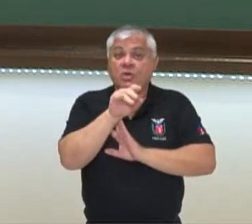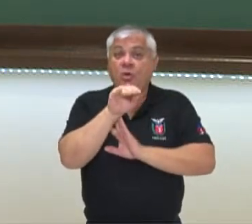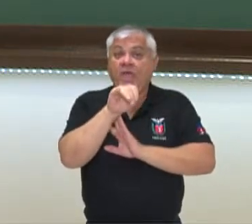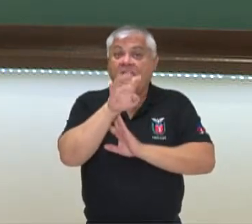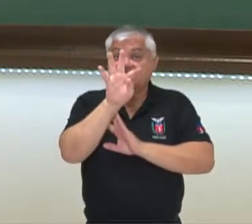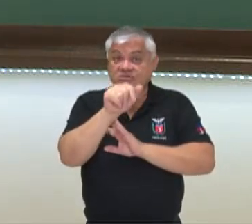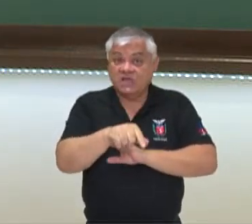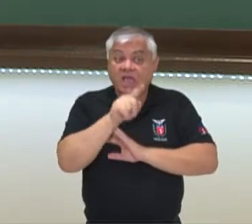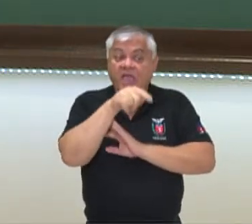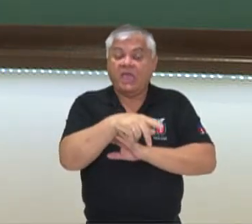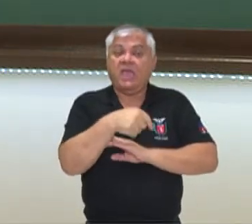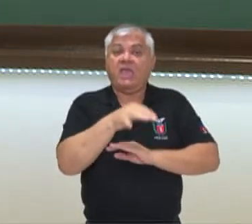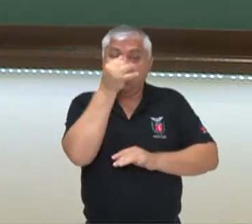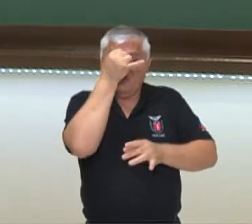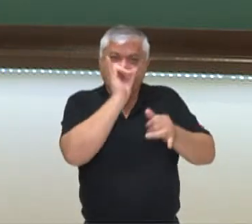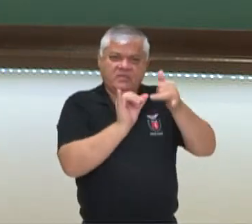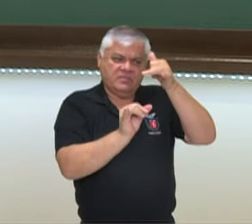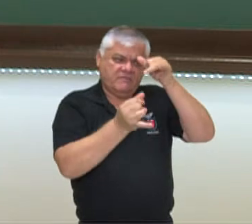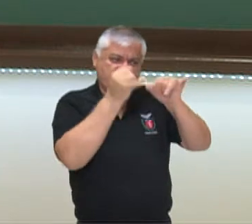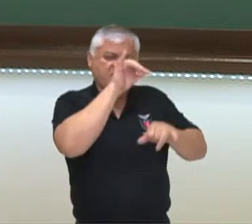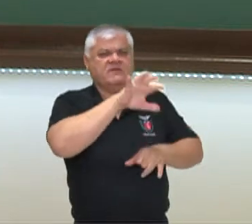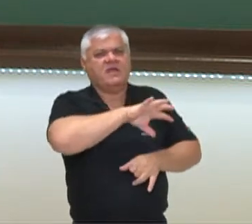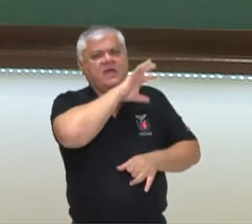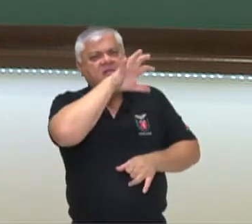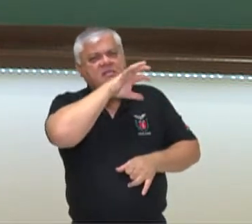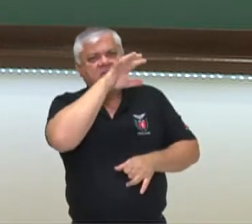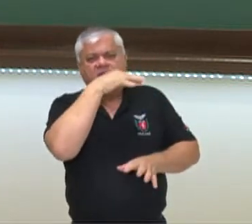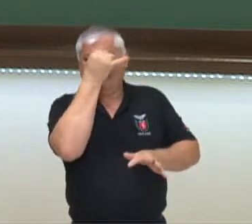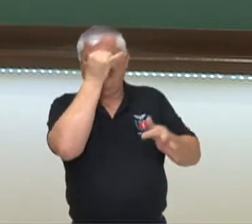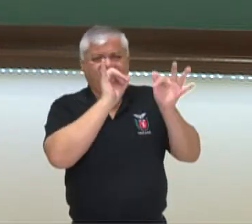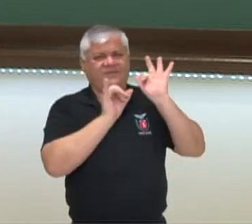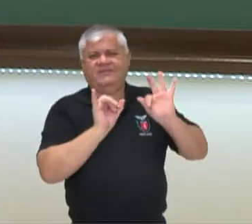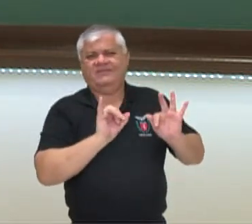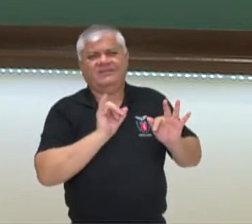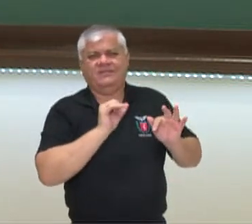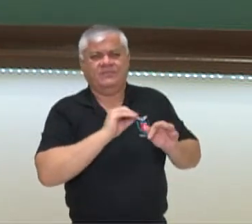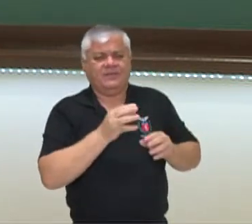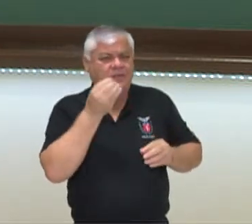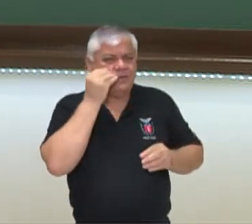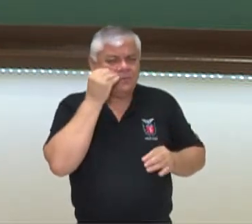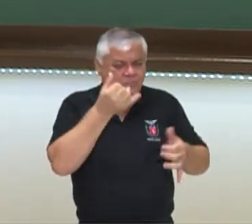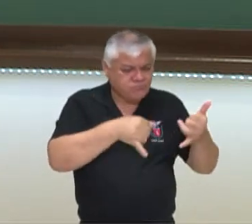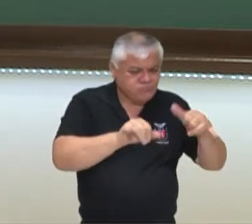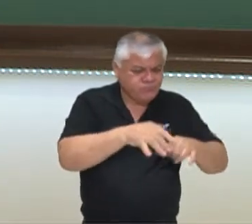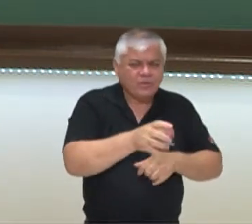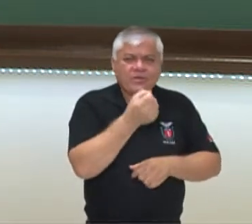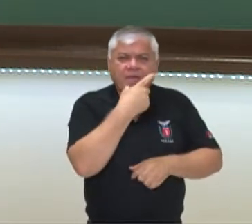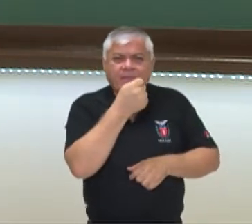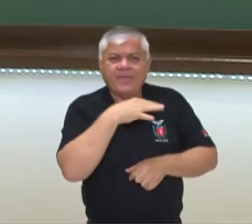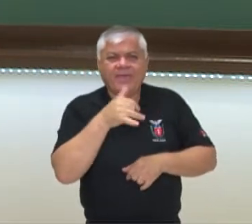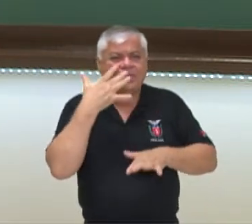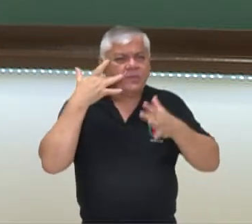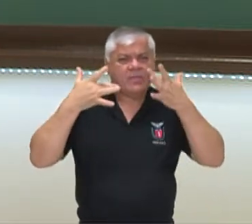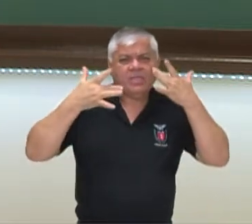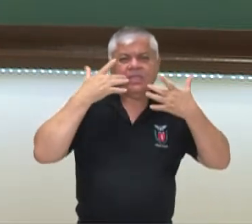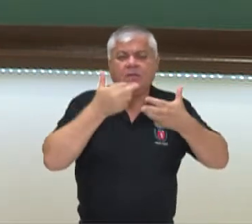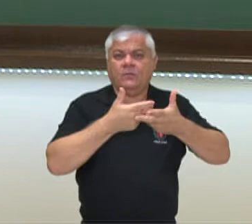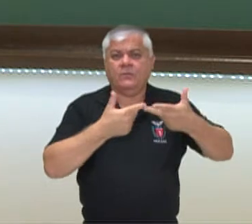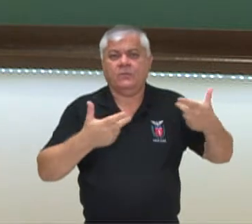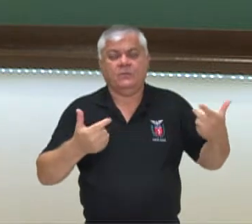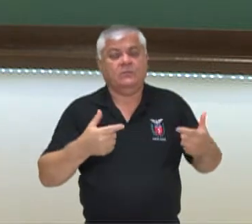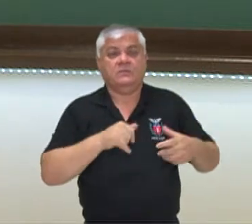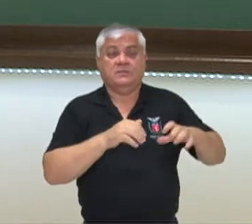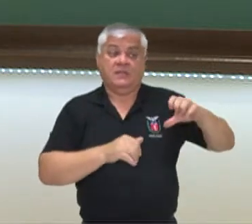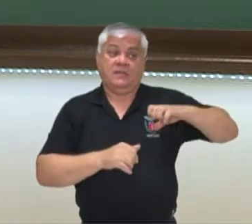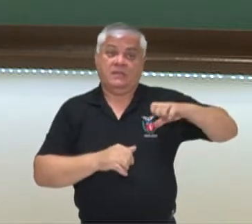pede que se evite, né, que se utilize animais para fazer testes, né, de medicamentos, de cosméticos. Então, isso é um código